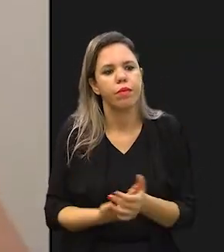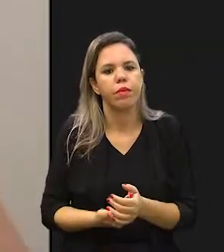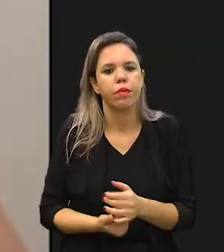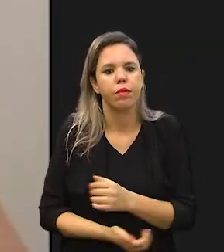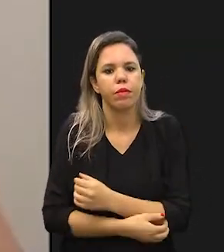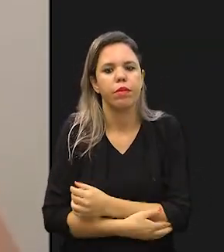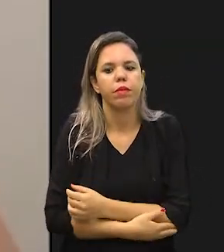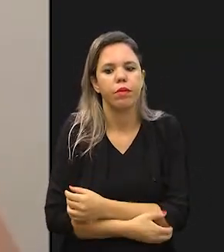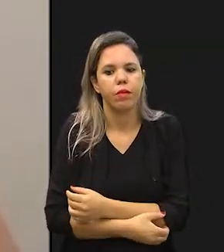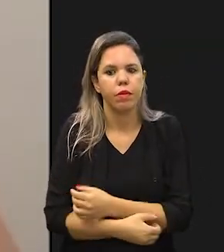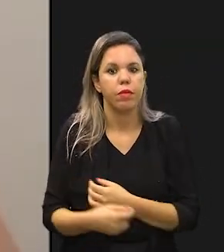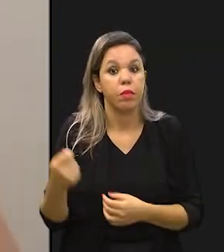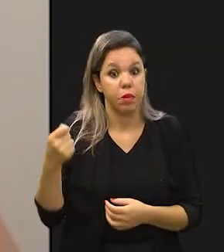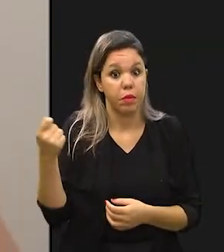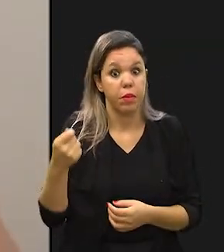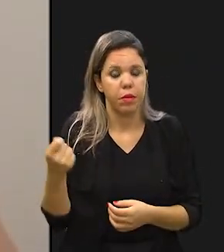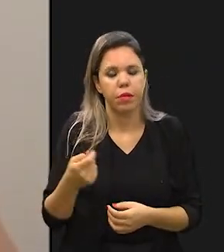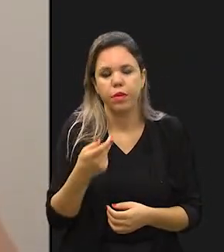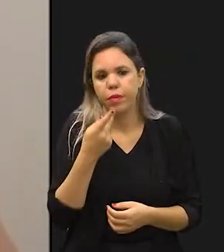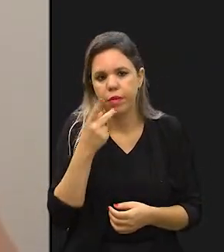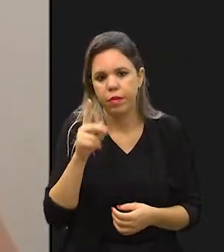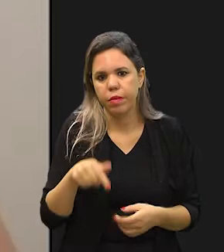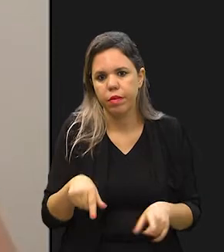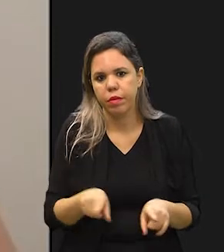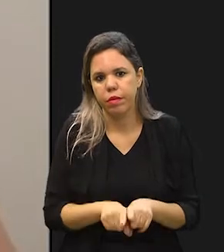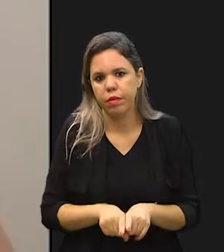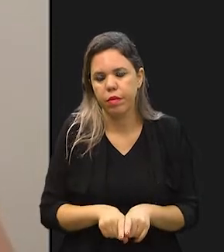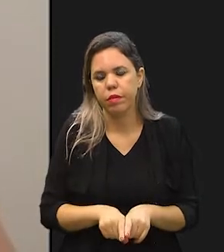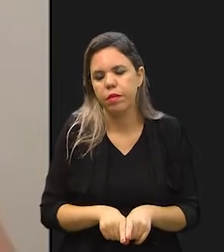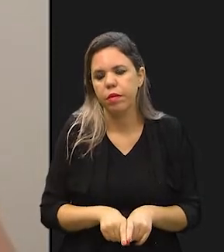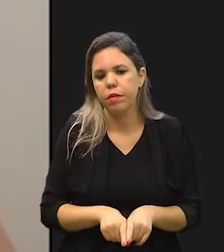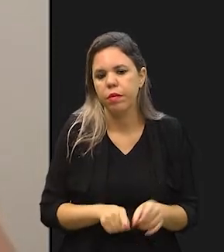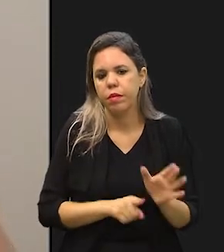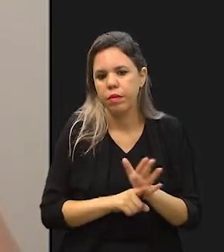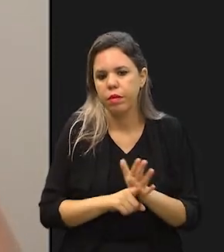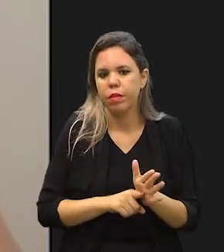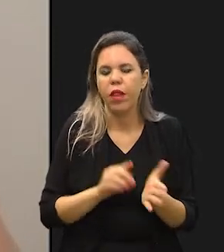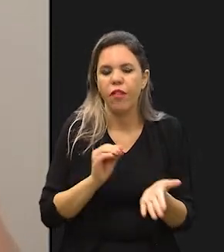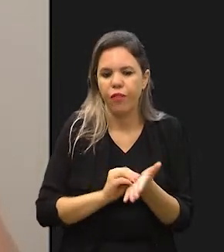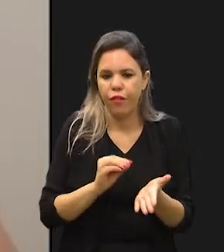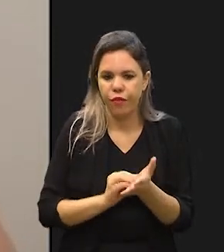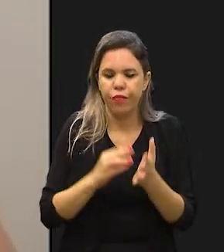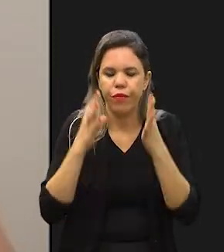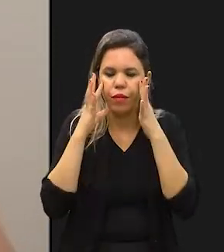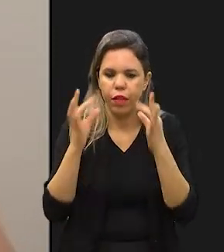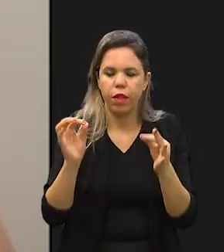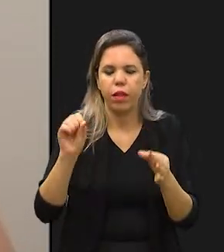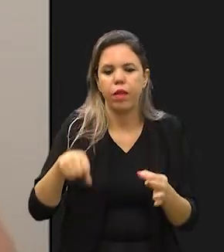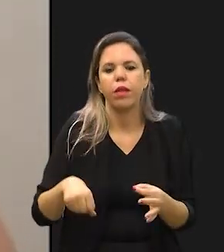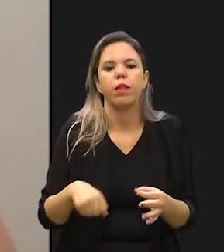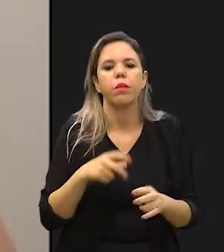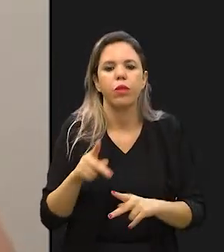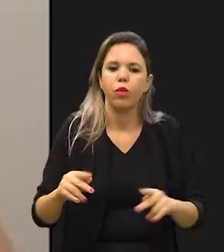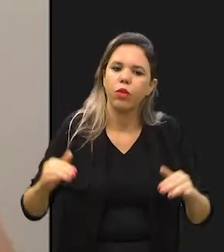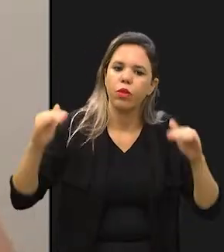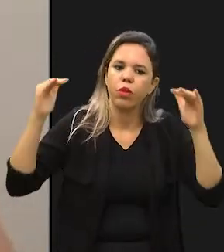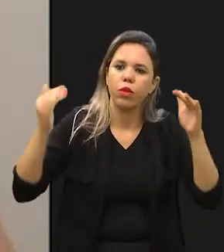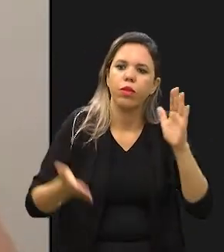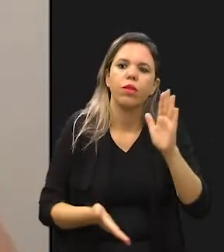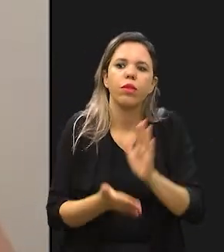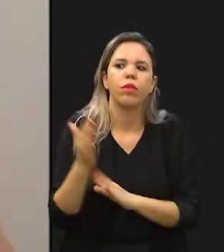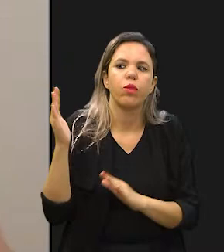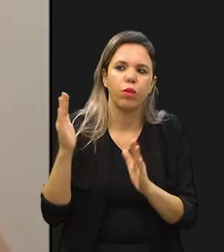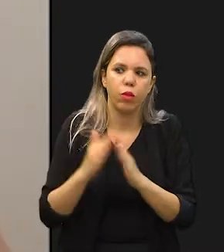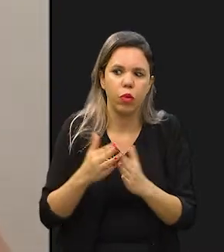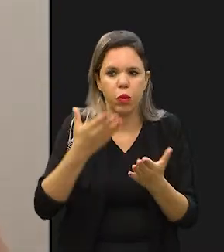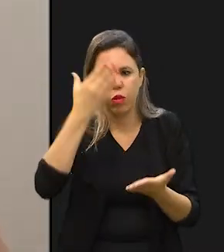até grave, né, a gente diz, e também o componente da desatenção pode estar presente sim. Então, é aquele adulto que vai sair de